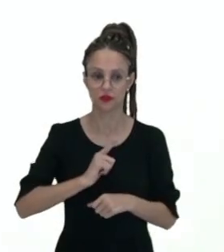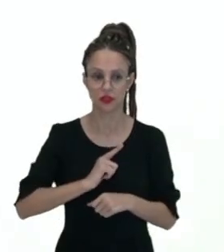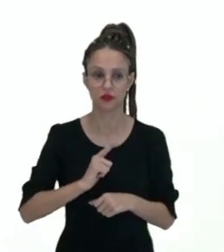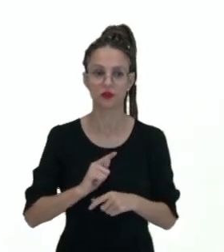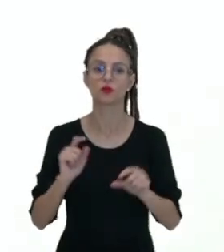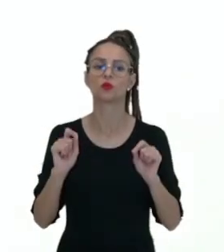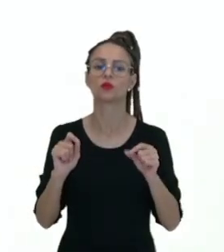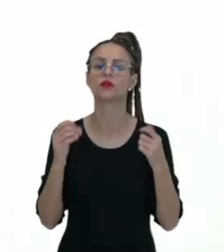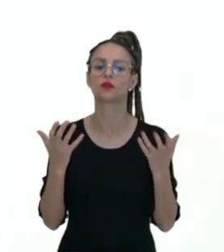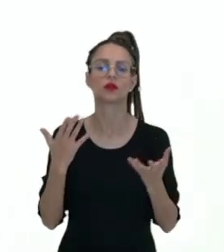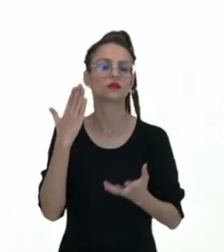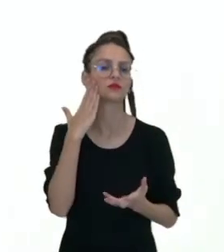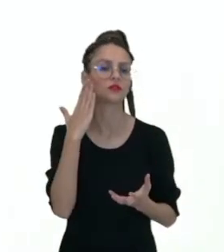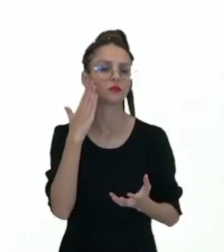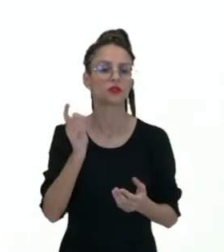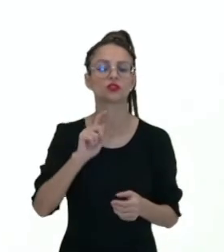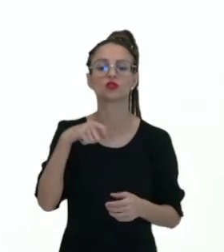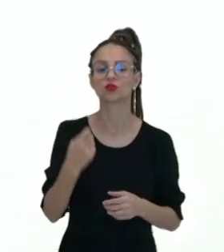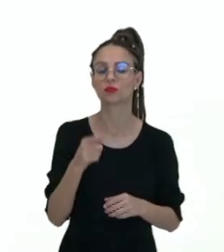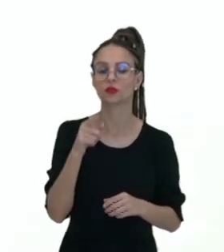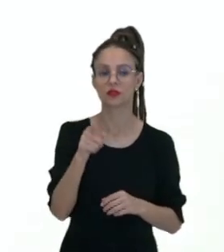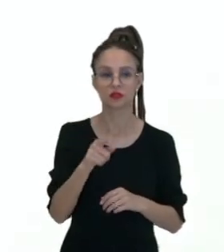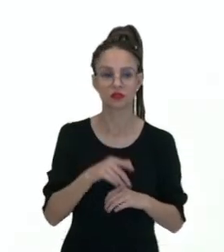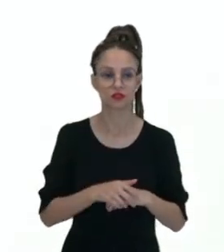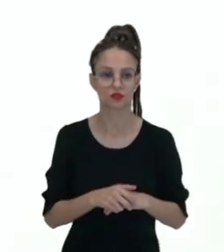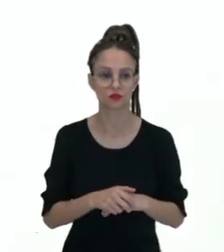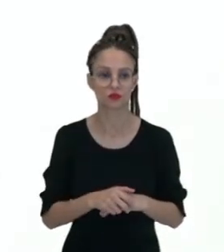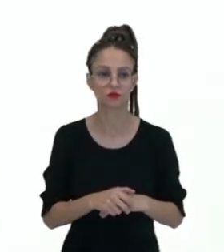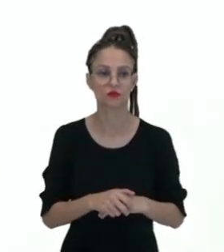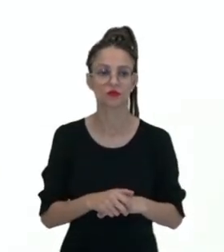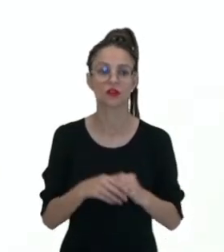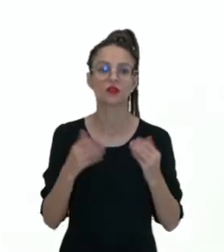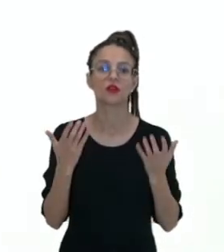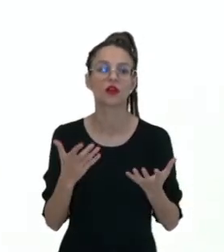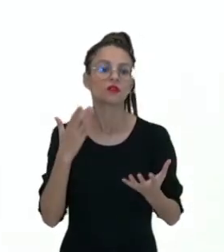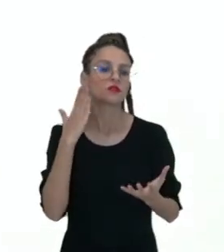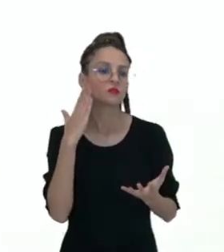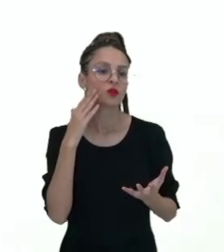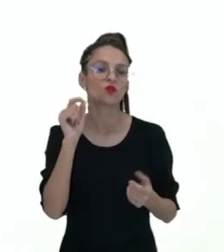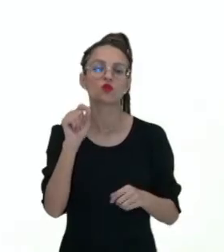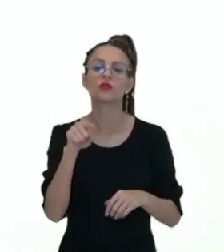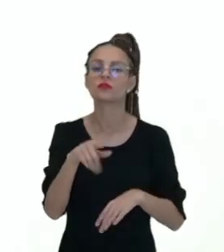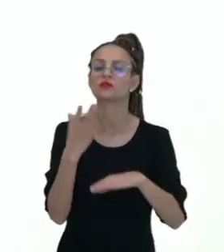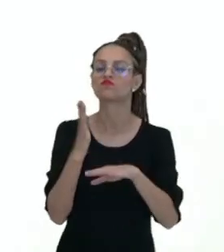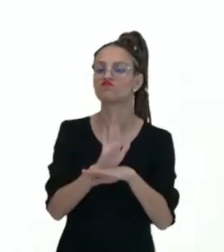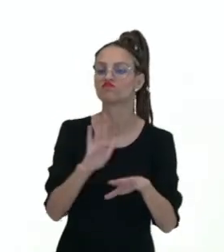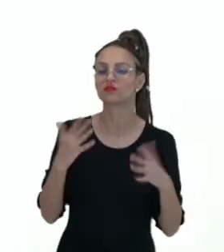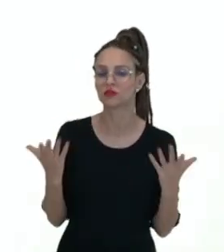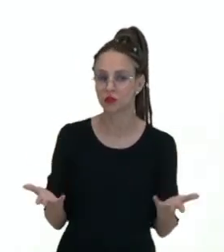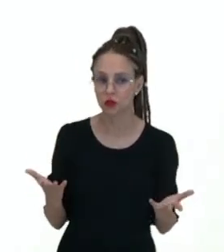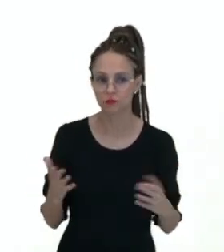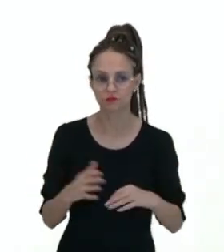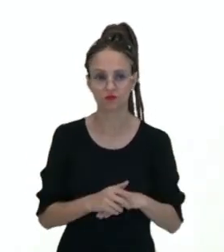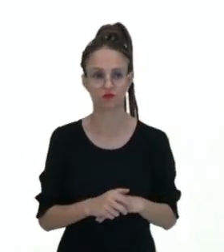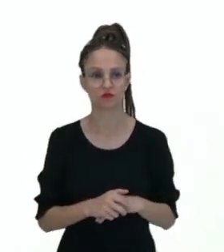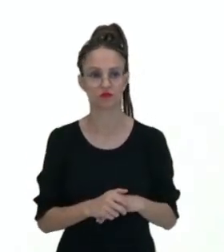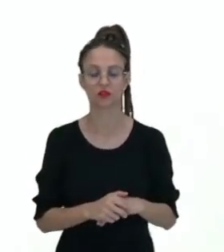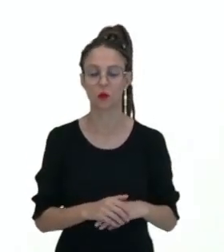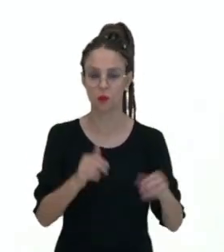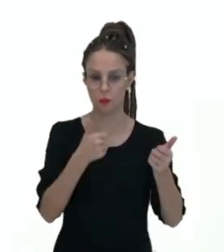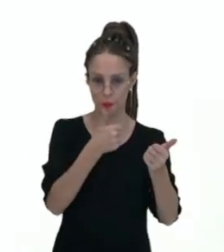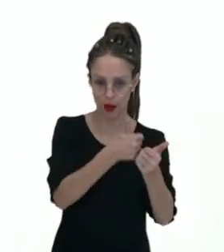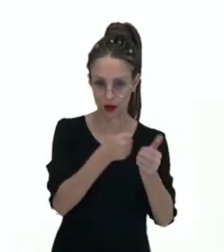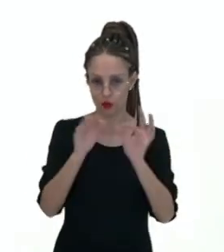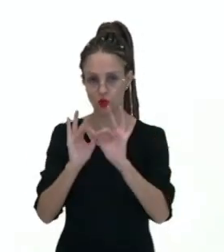quero saber a respeito disso? Eu quero saber o que isso contribui. Então, destaquei aqui, ó, perto